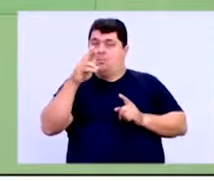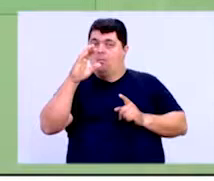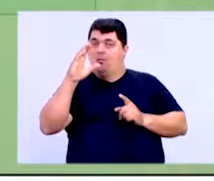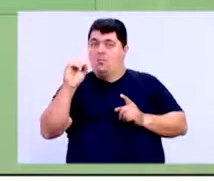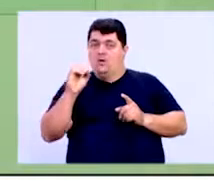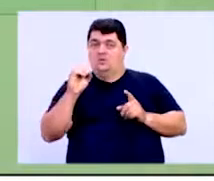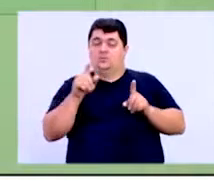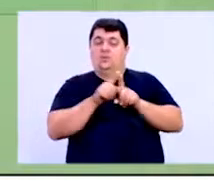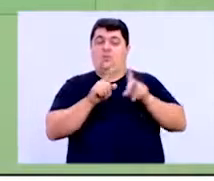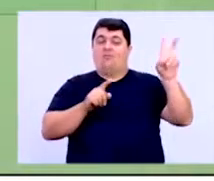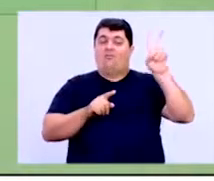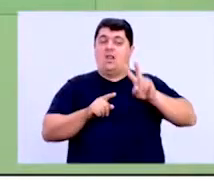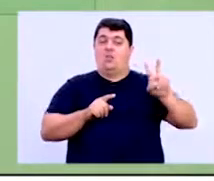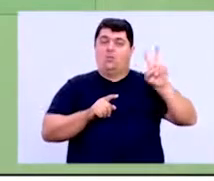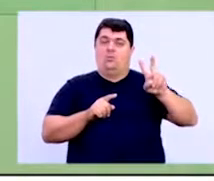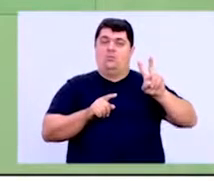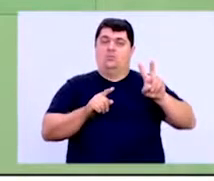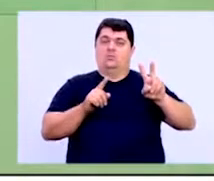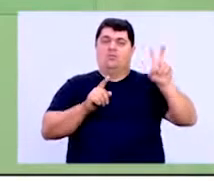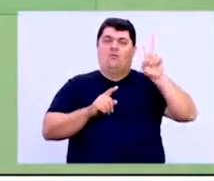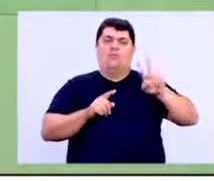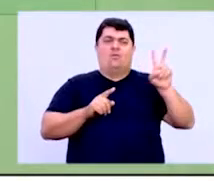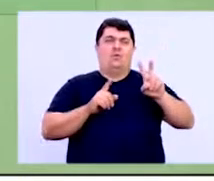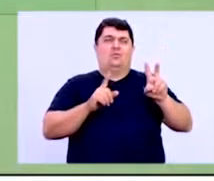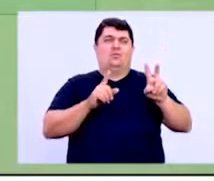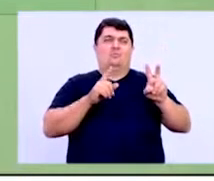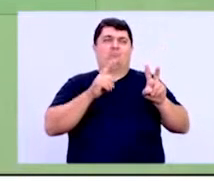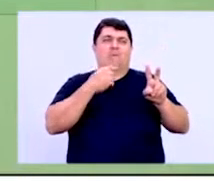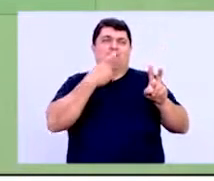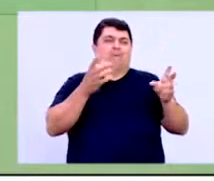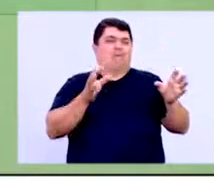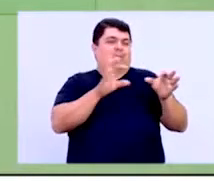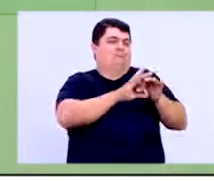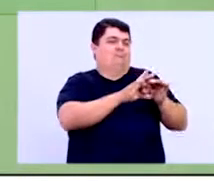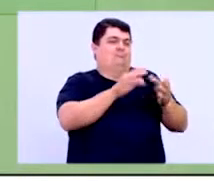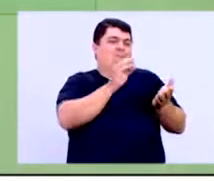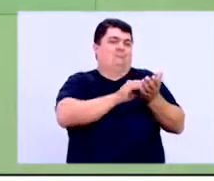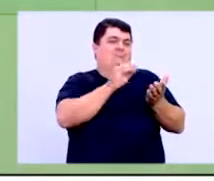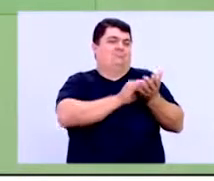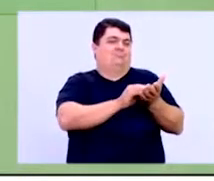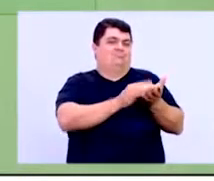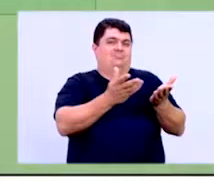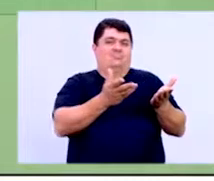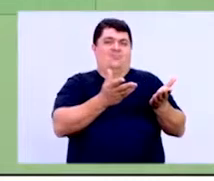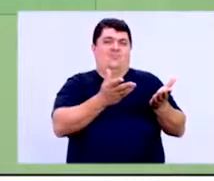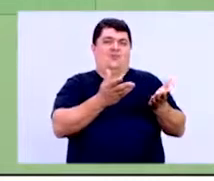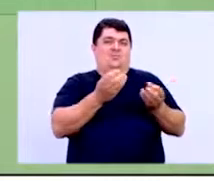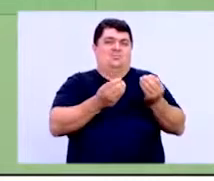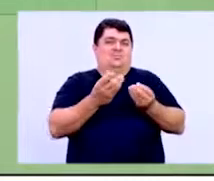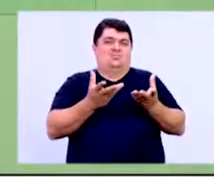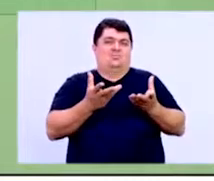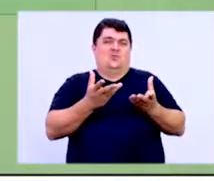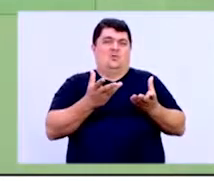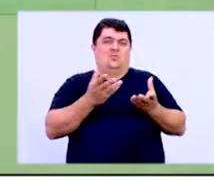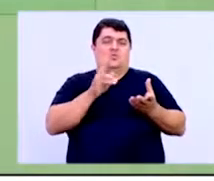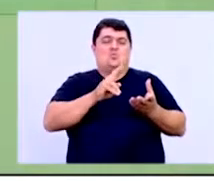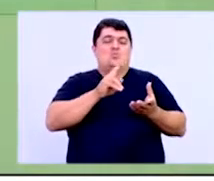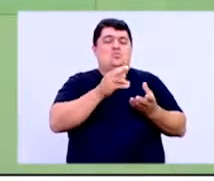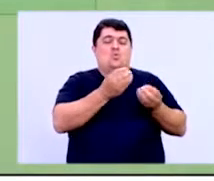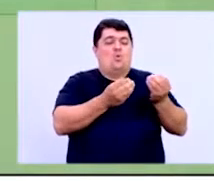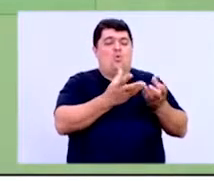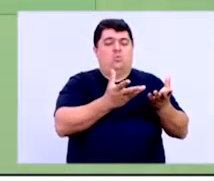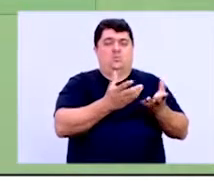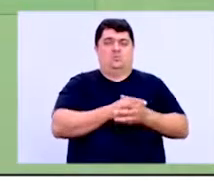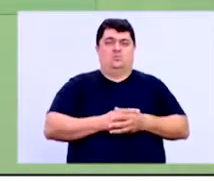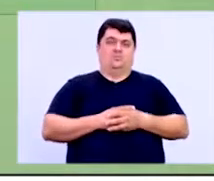valor. Valor é algo subjetivo e dependerá do grau de utilidade que este bem terá para as pessoas